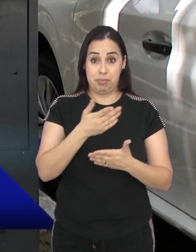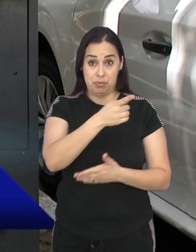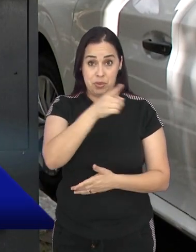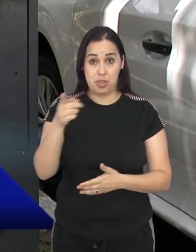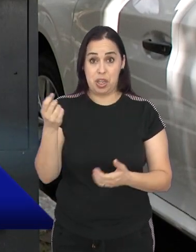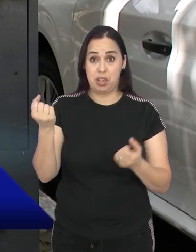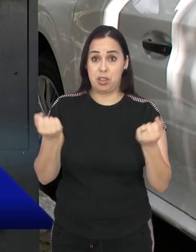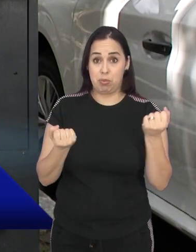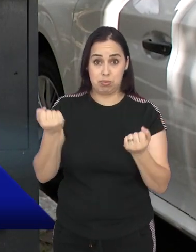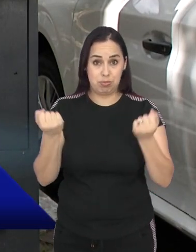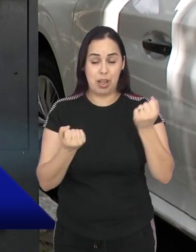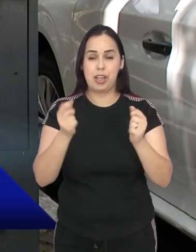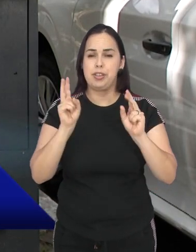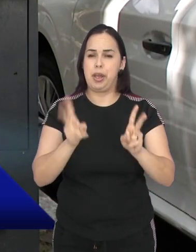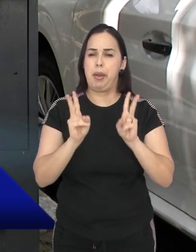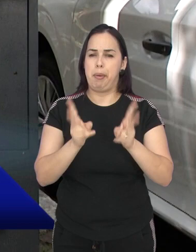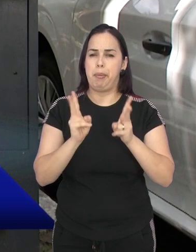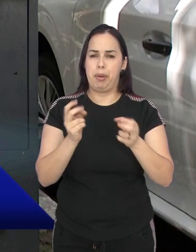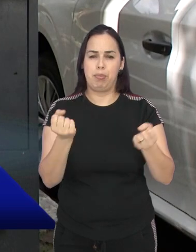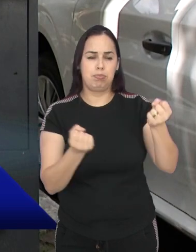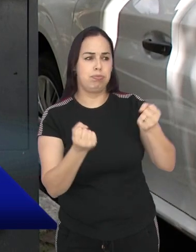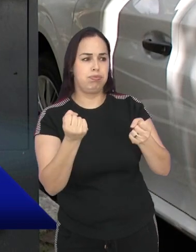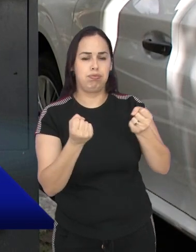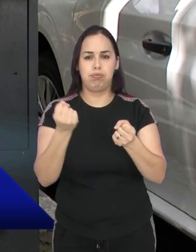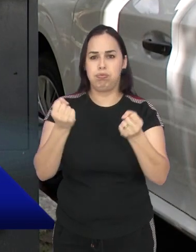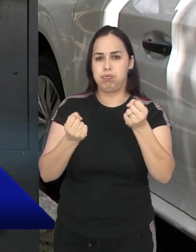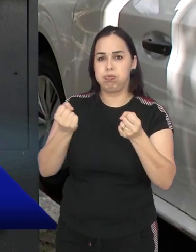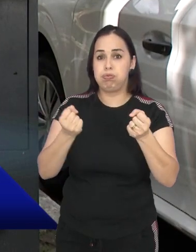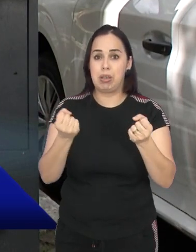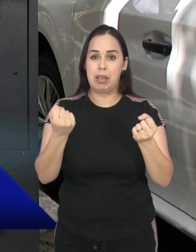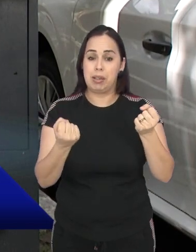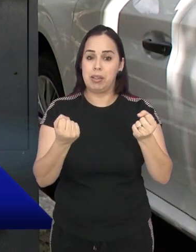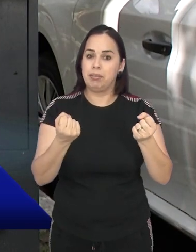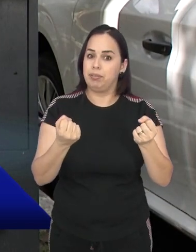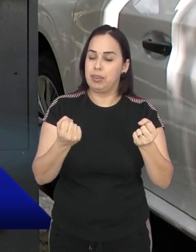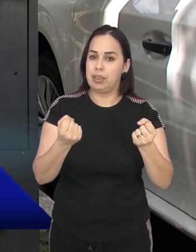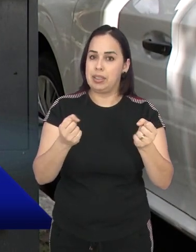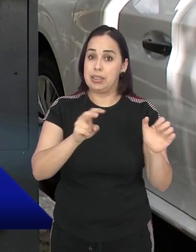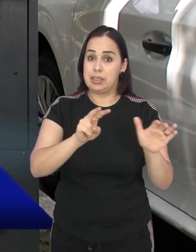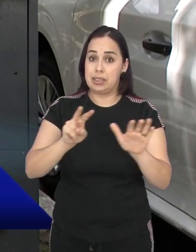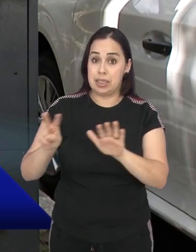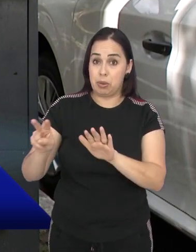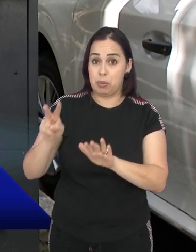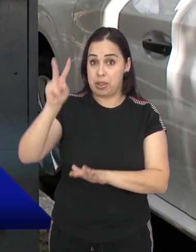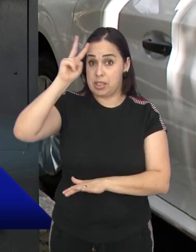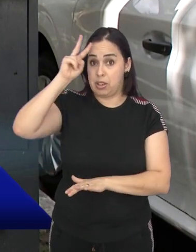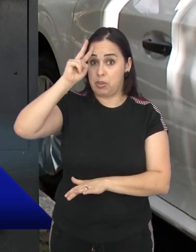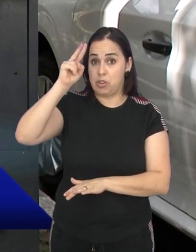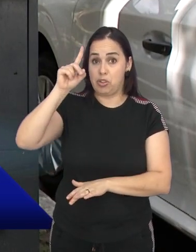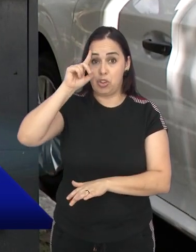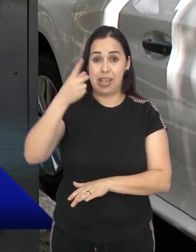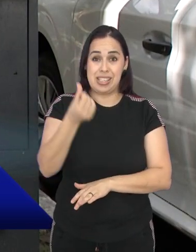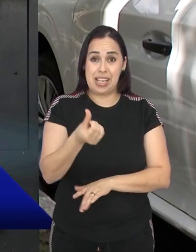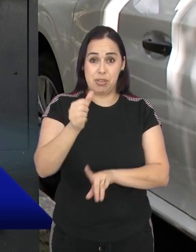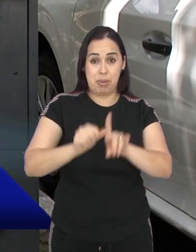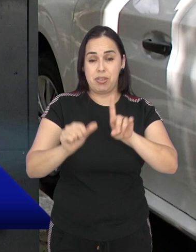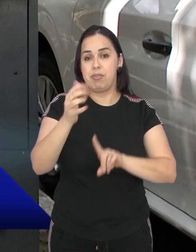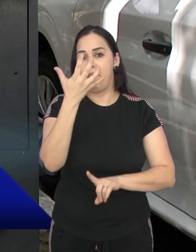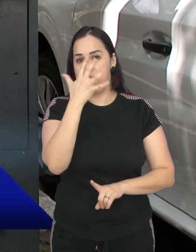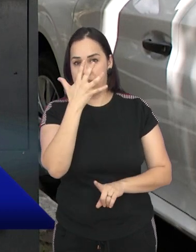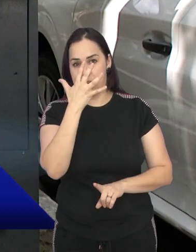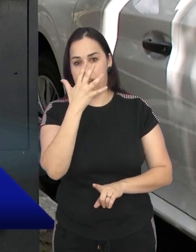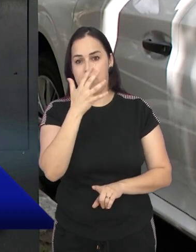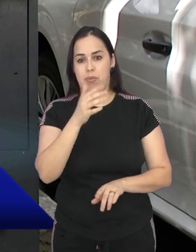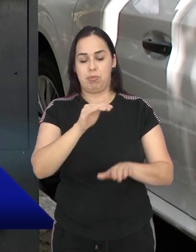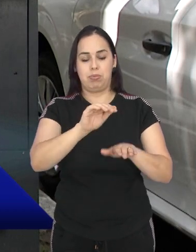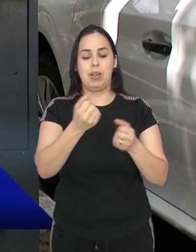motorista, que trafega constantemente pelas ruas aqui de São José dos Campos. A partir de segunda-feira, dia 6 de fevereiro, vai